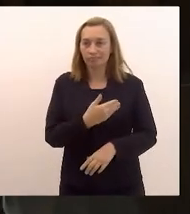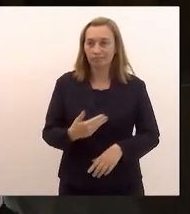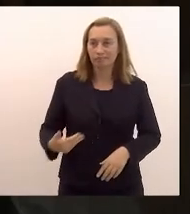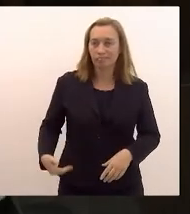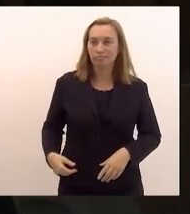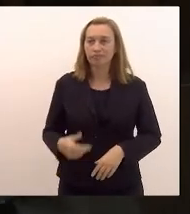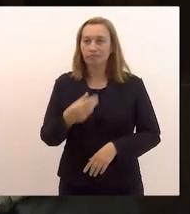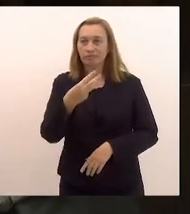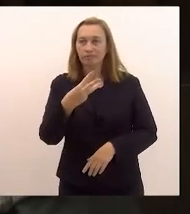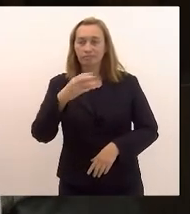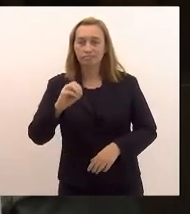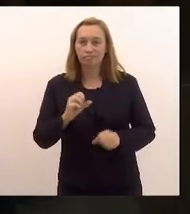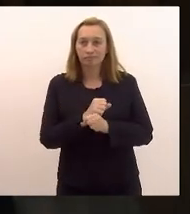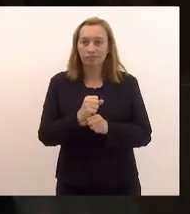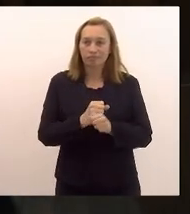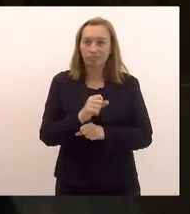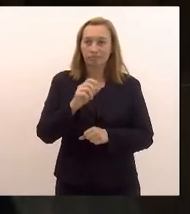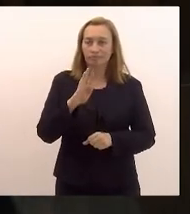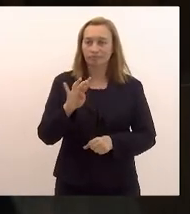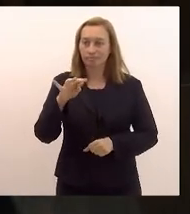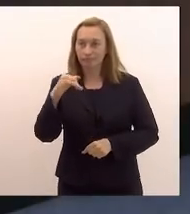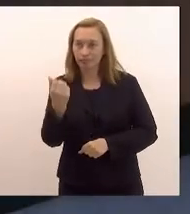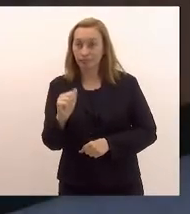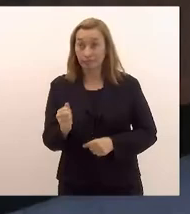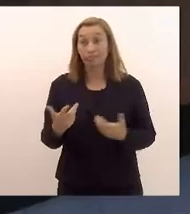em 30 anos de defensoria pública